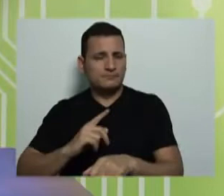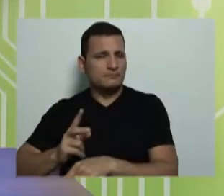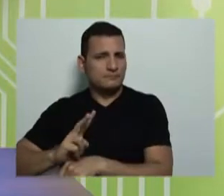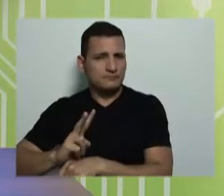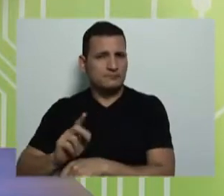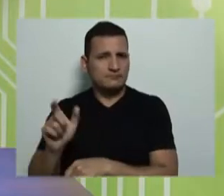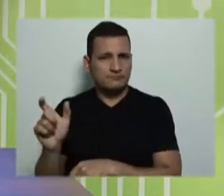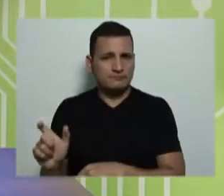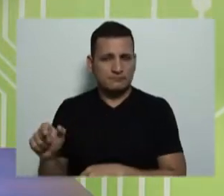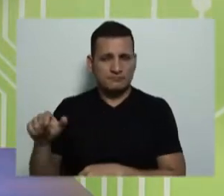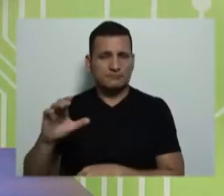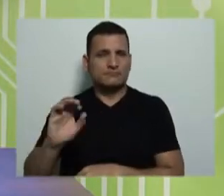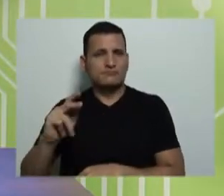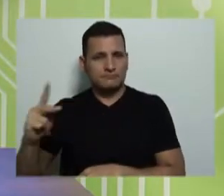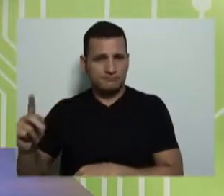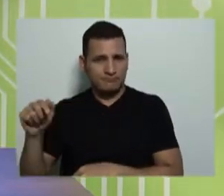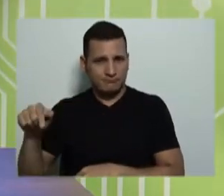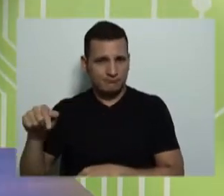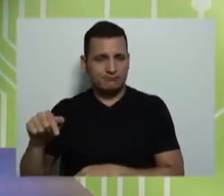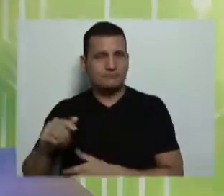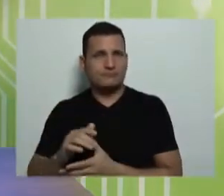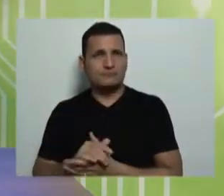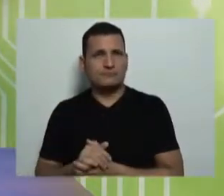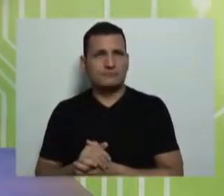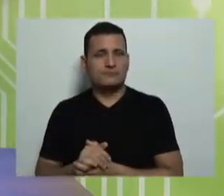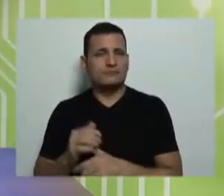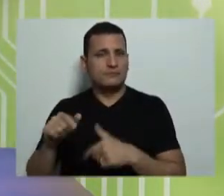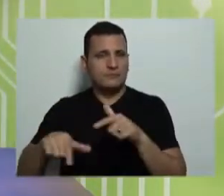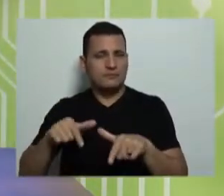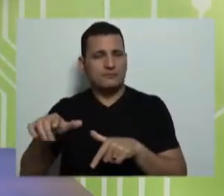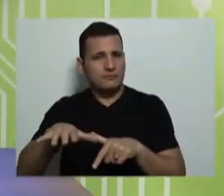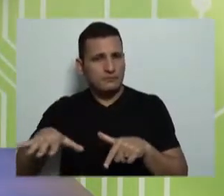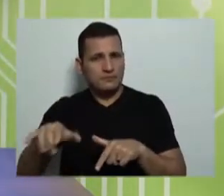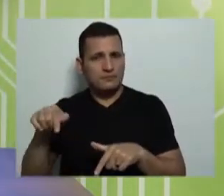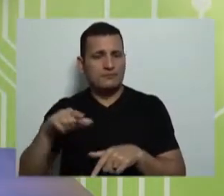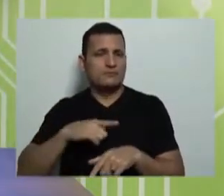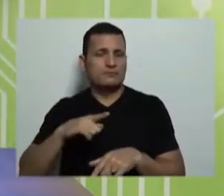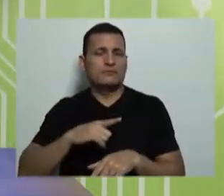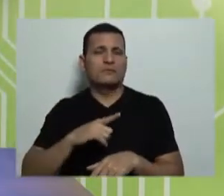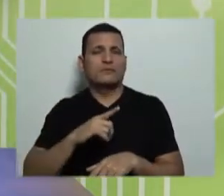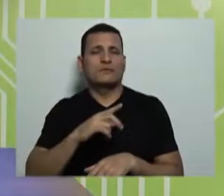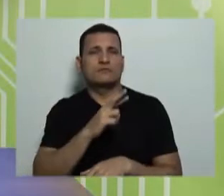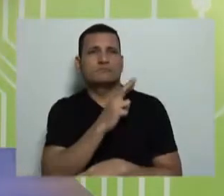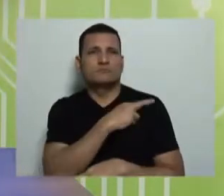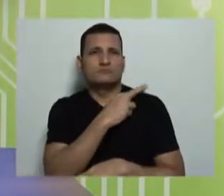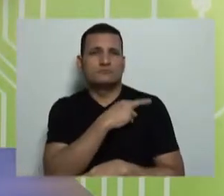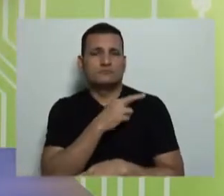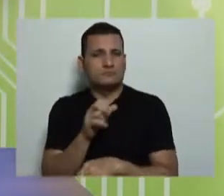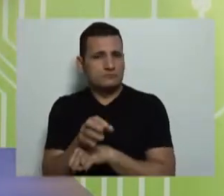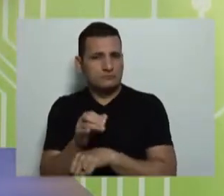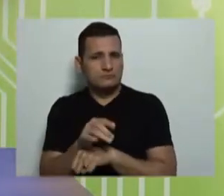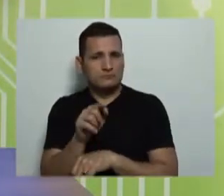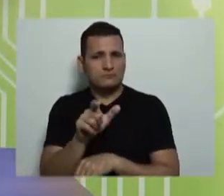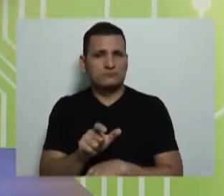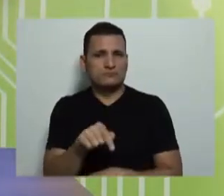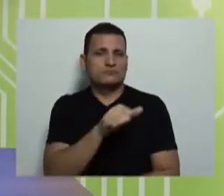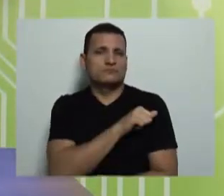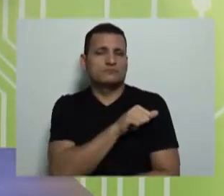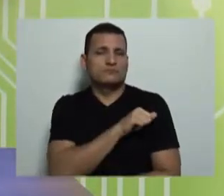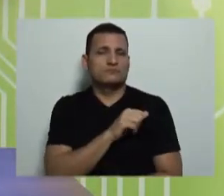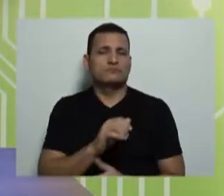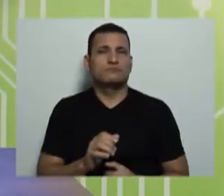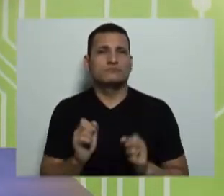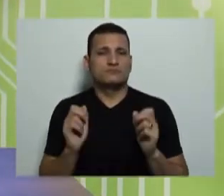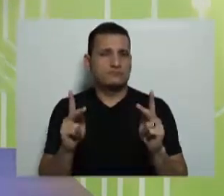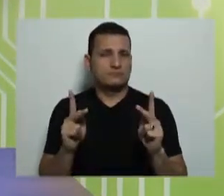parte concedente que atue na área e que tenha como responsabilidade orientar esse aluno lá no local.